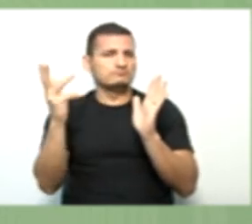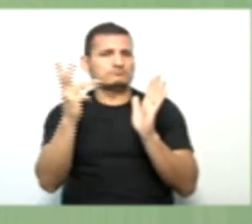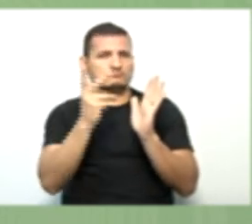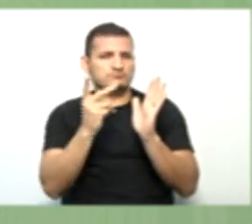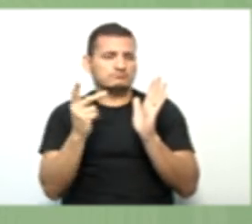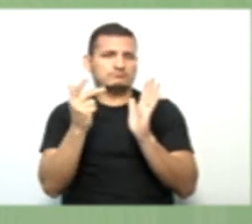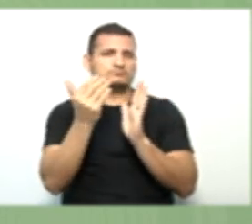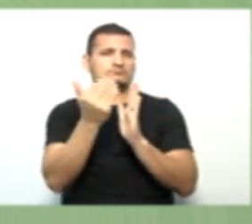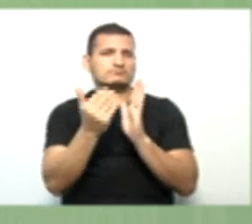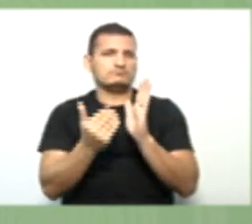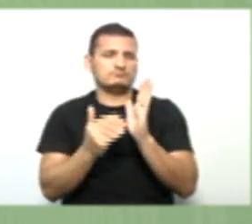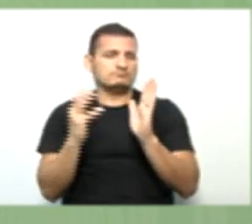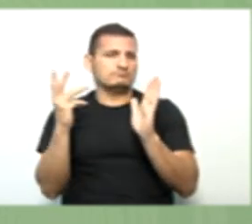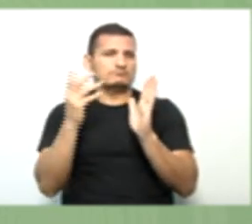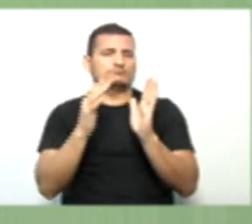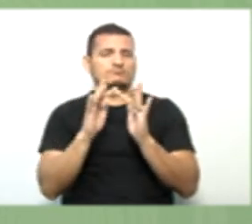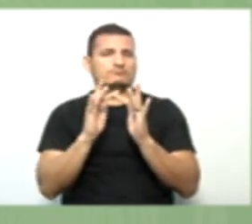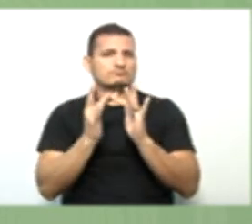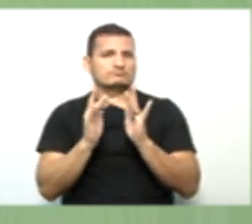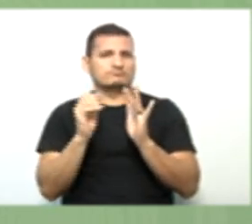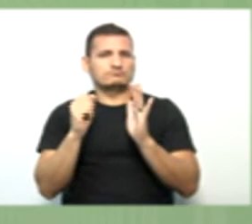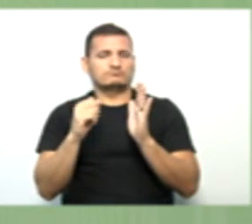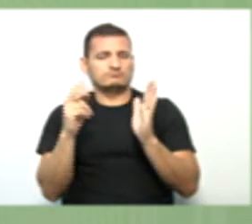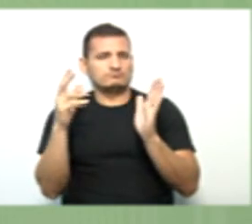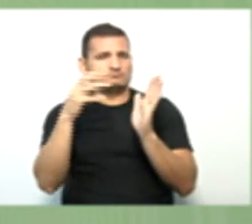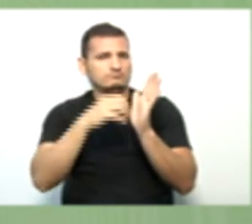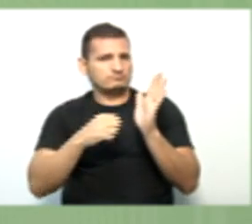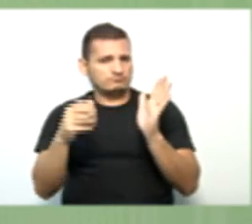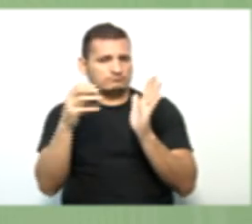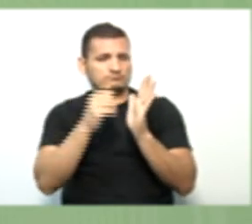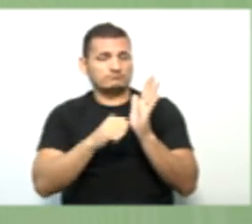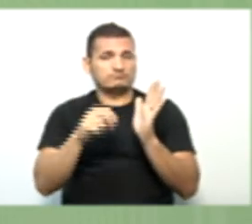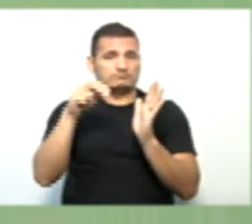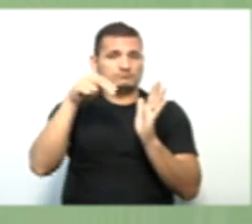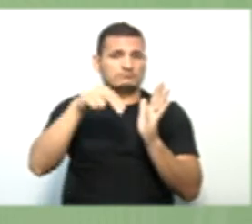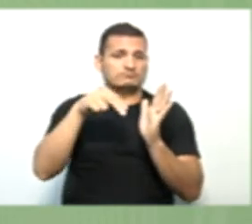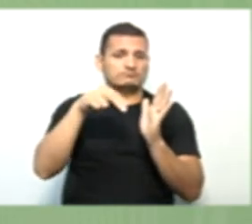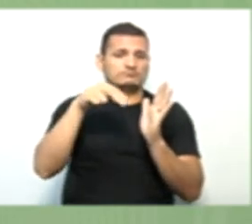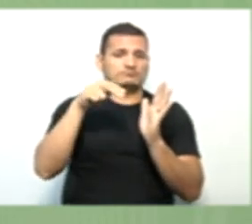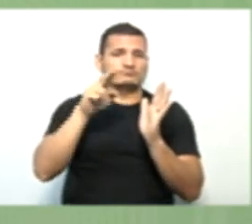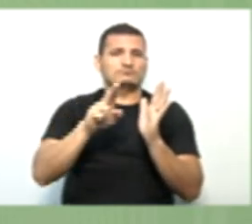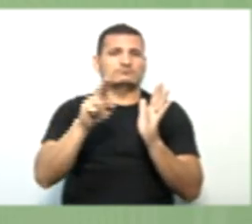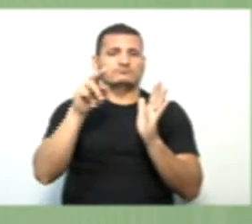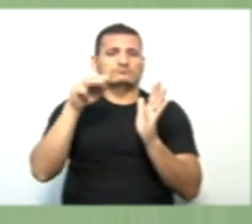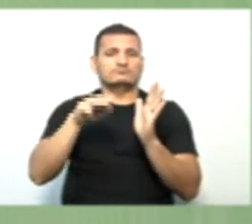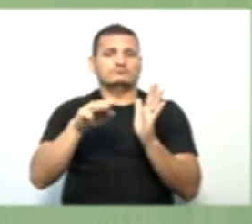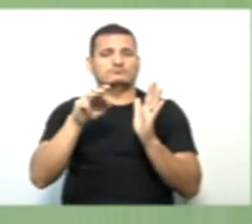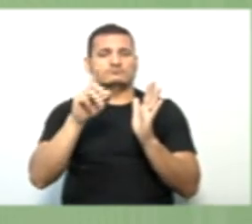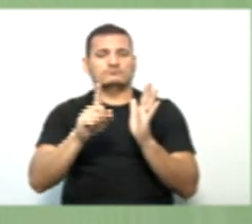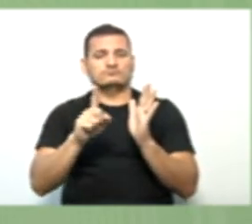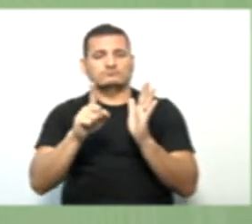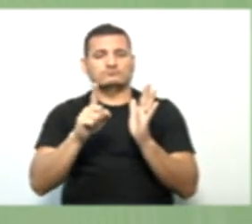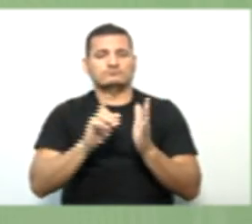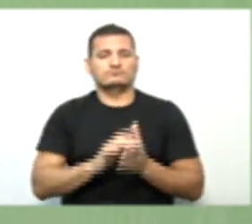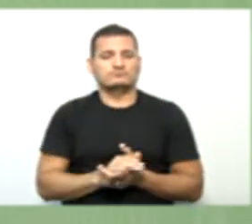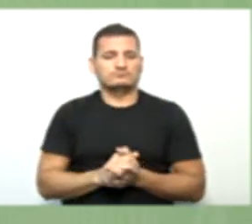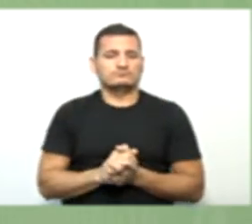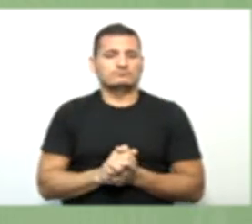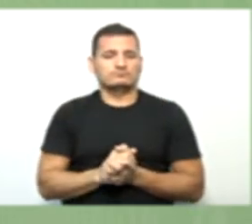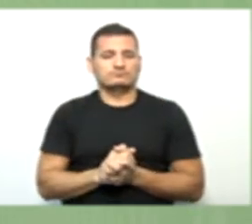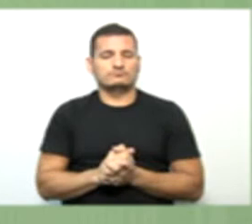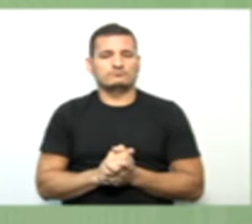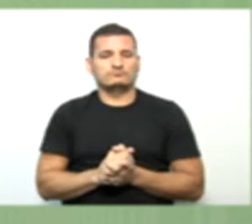e funções. O contrário não acontece com um 1. Por exemplo, se eu quisesse colocar aqui embaixo um print